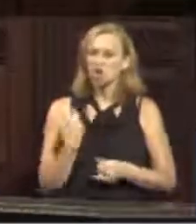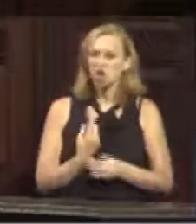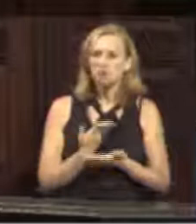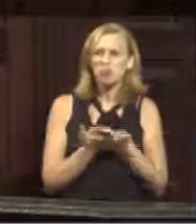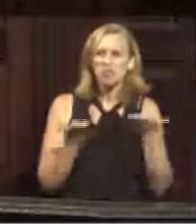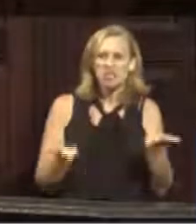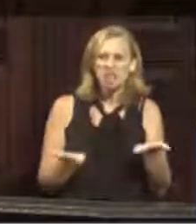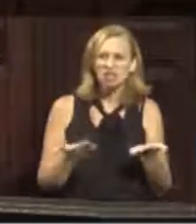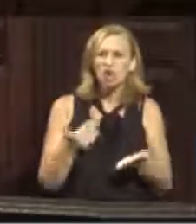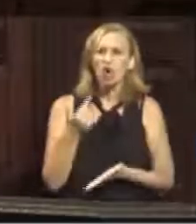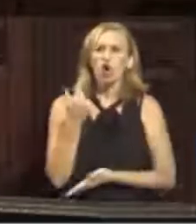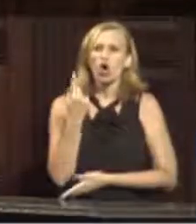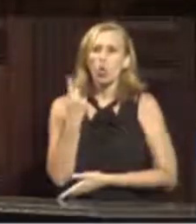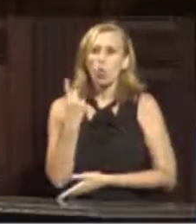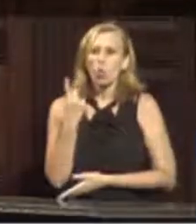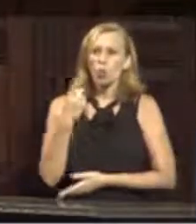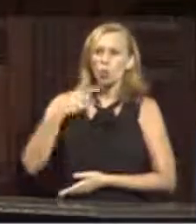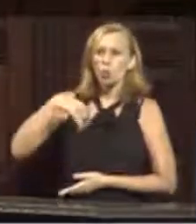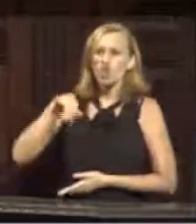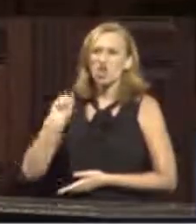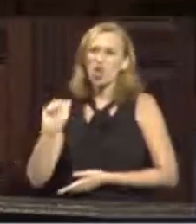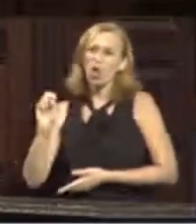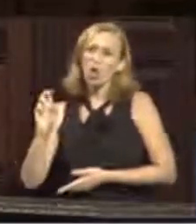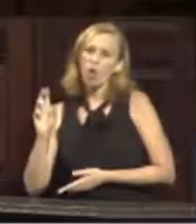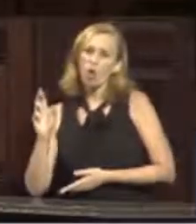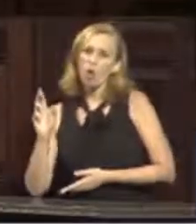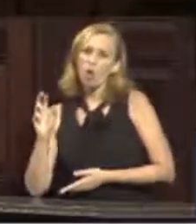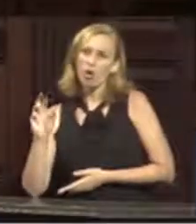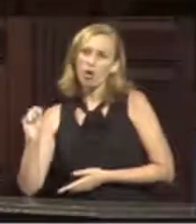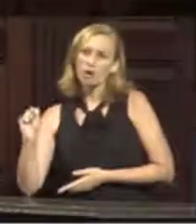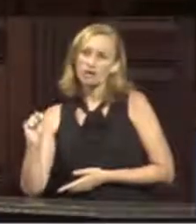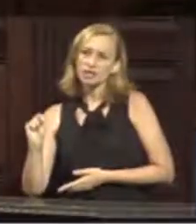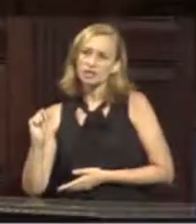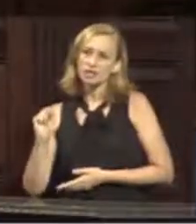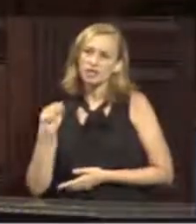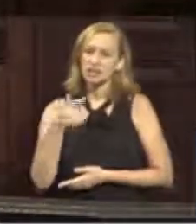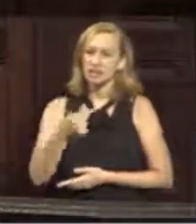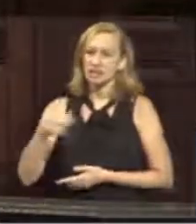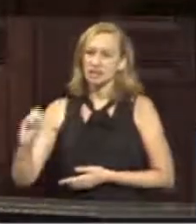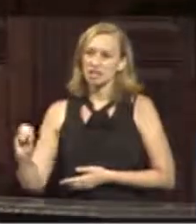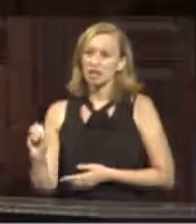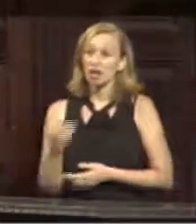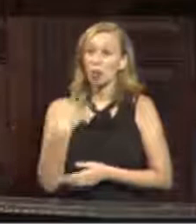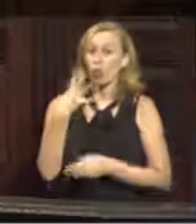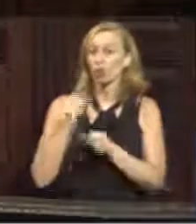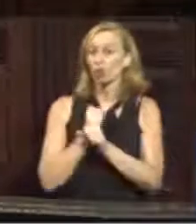outro 1 bilhão e 700 em 4 anos. É esse o